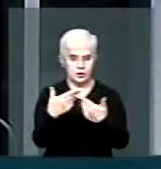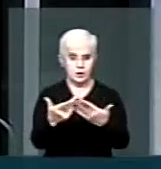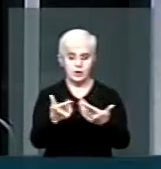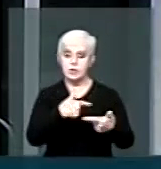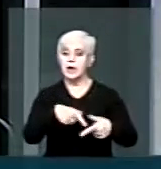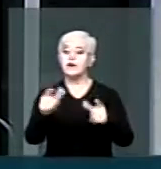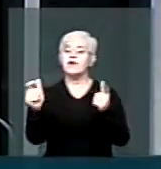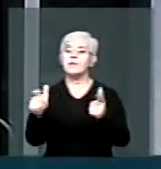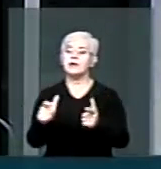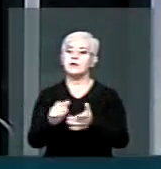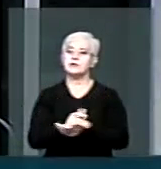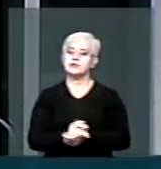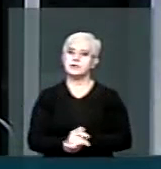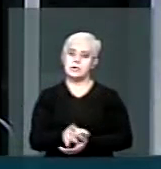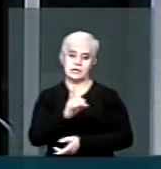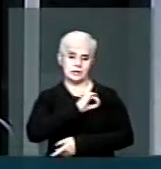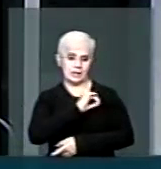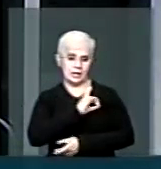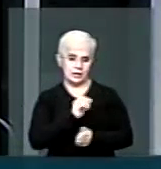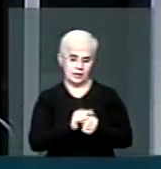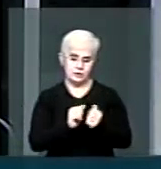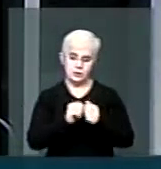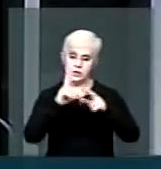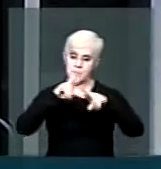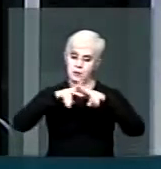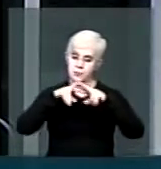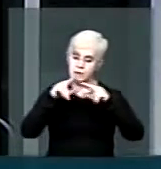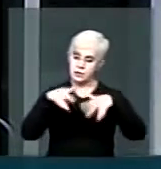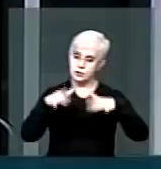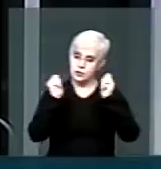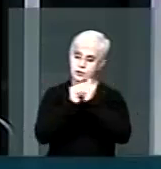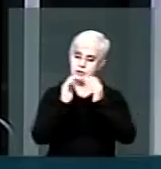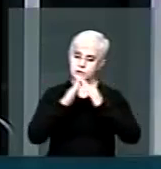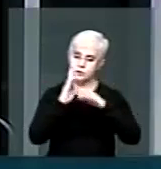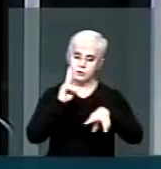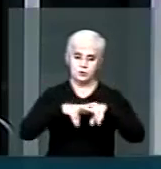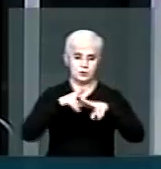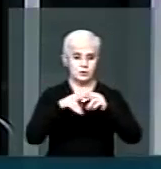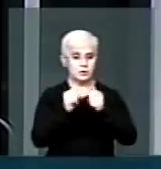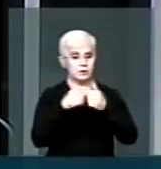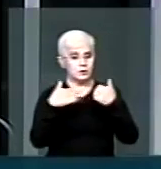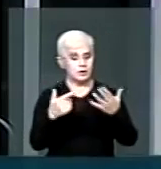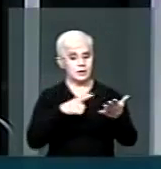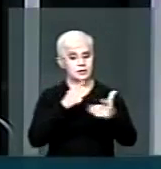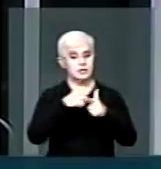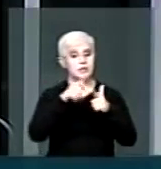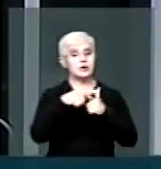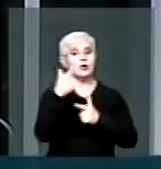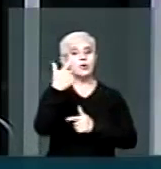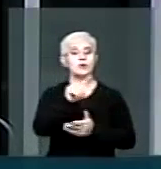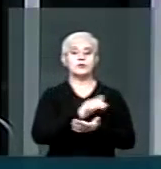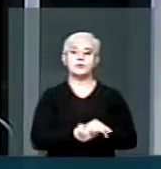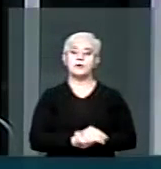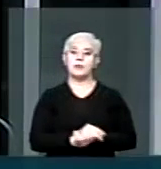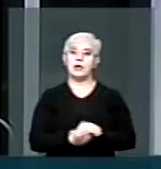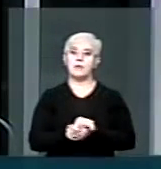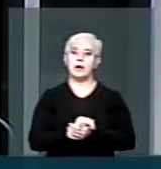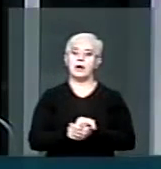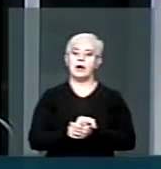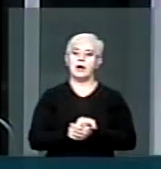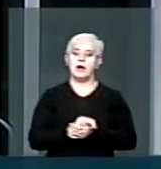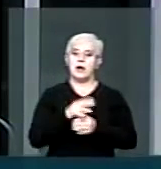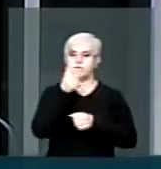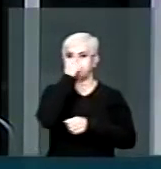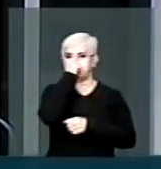onde? Para as delegacias e os presídios, e aí surge outro problema, a capacidade do sistema